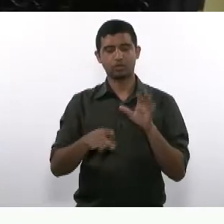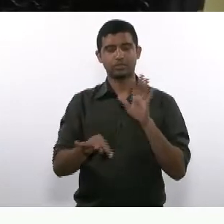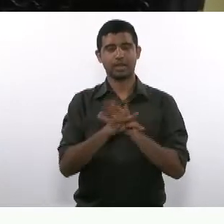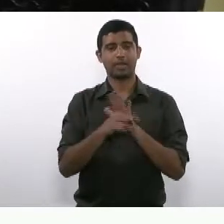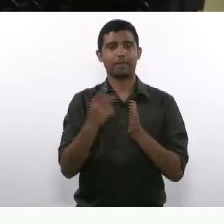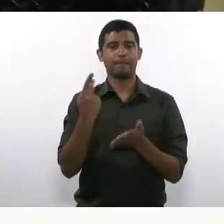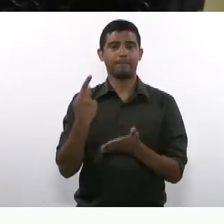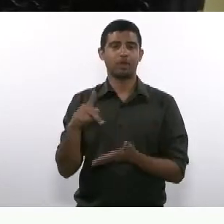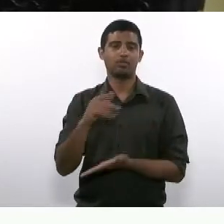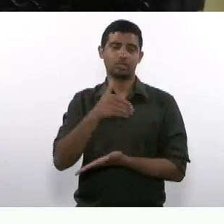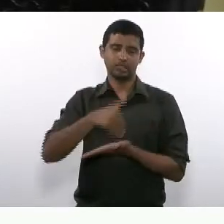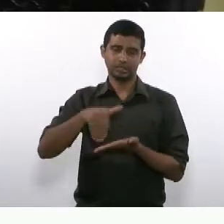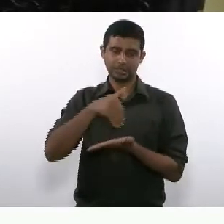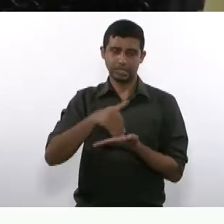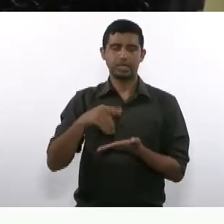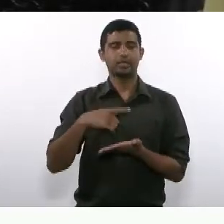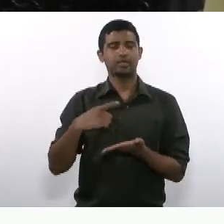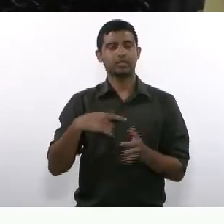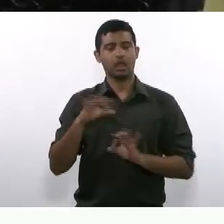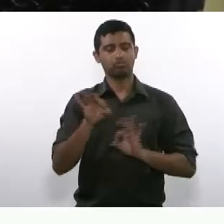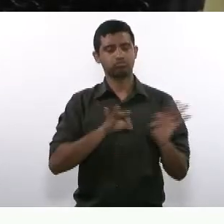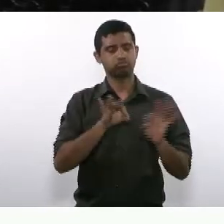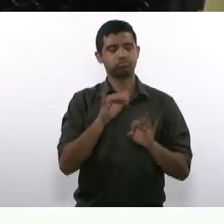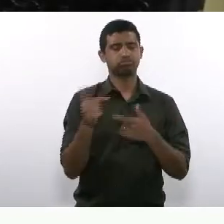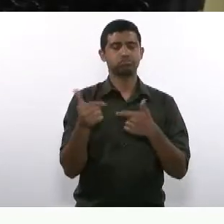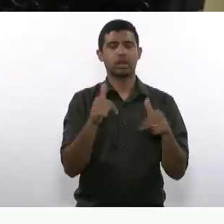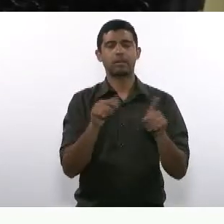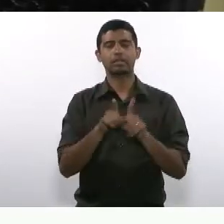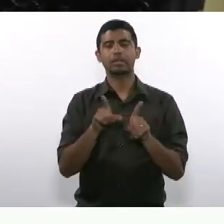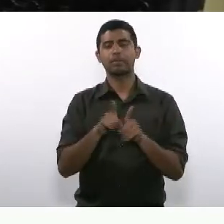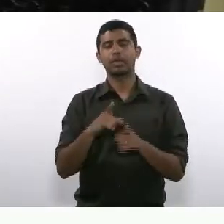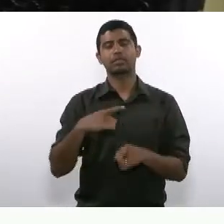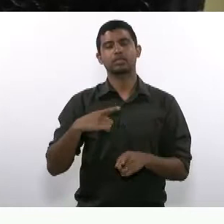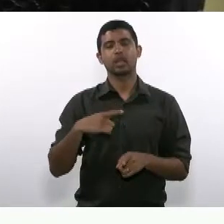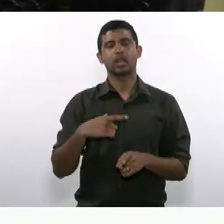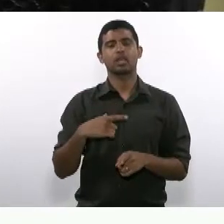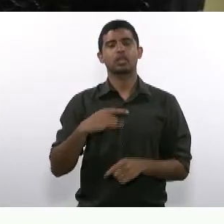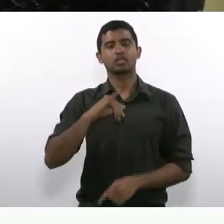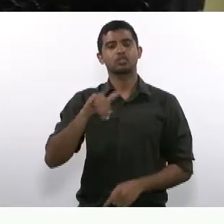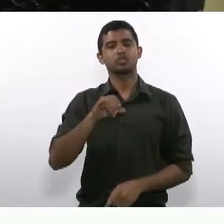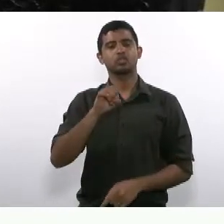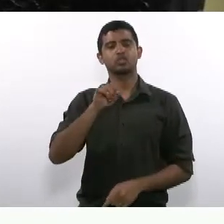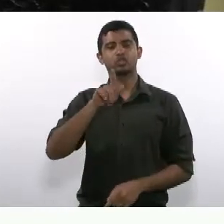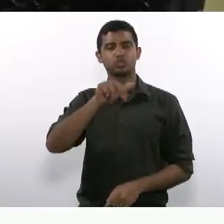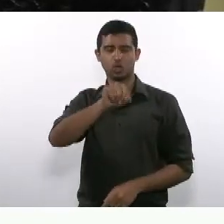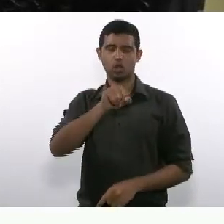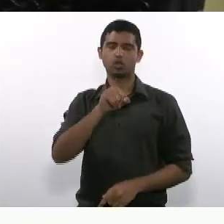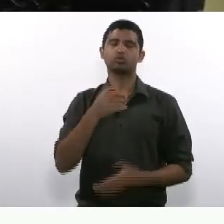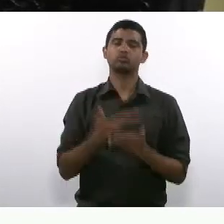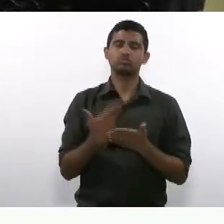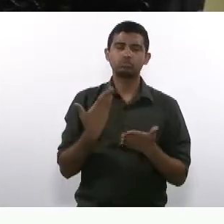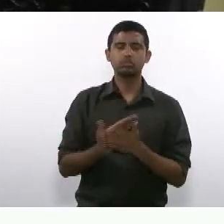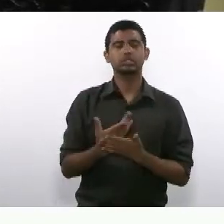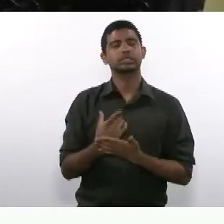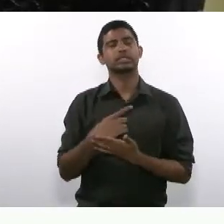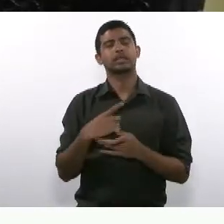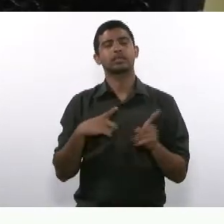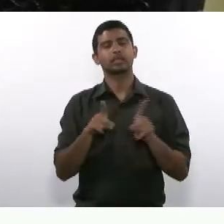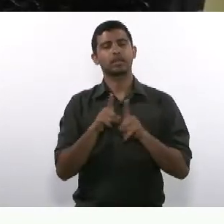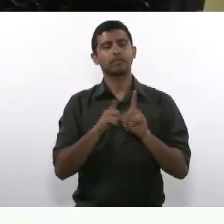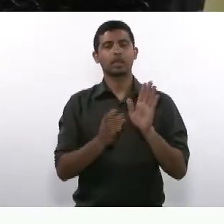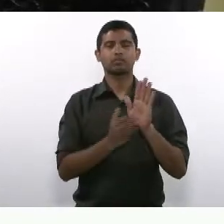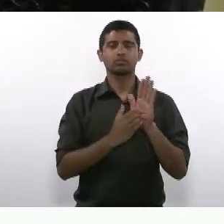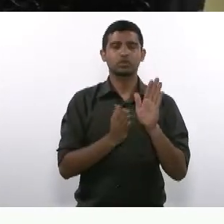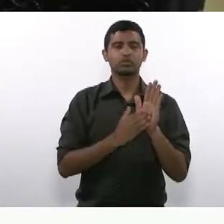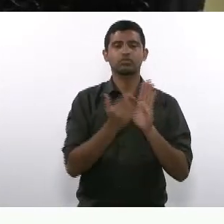alguns planos de trabalho, como jogos estudantis, com a hipótese de implementá-lo com vias do incentivo,